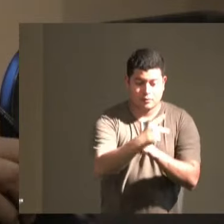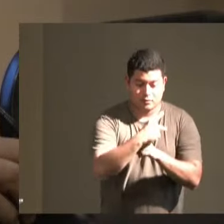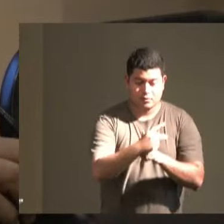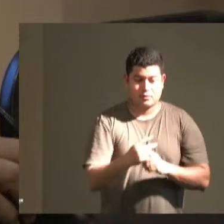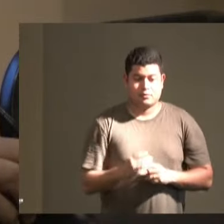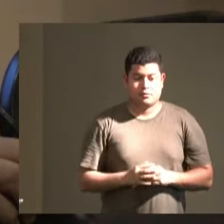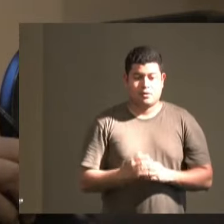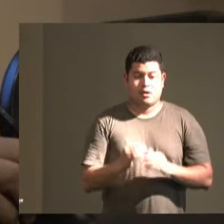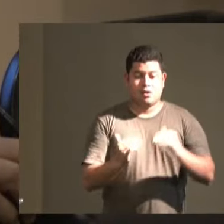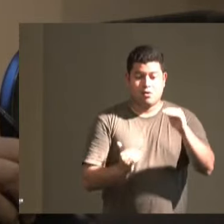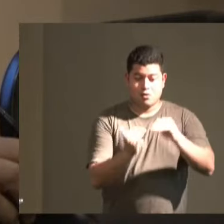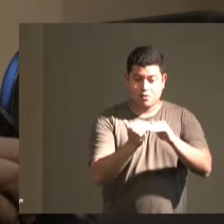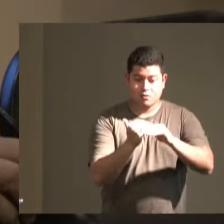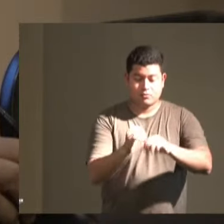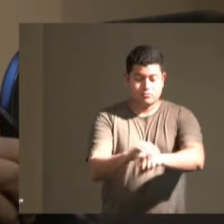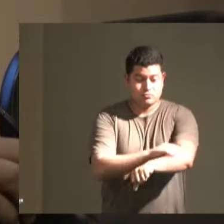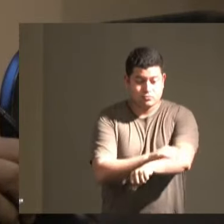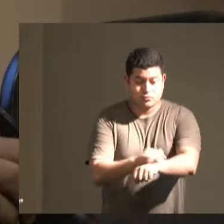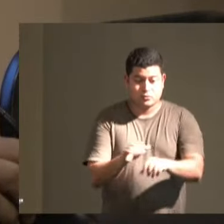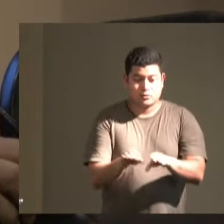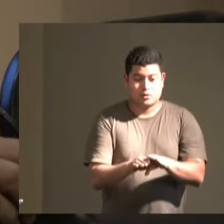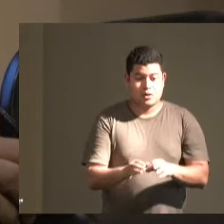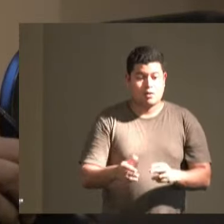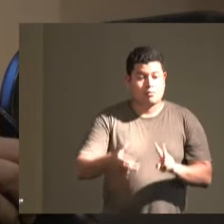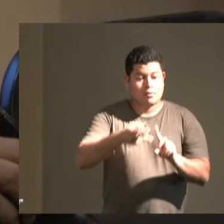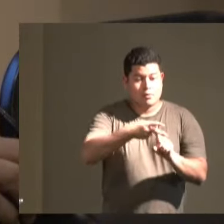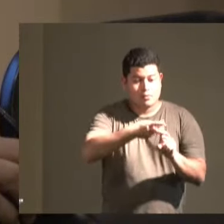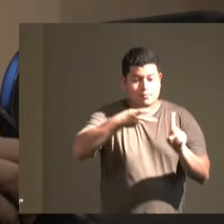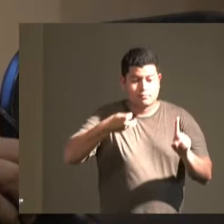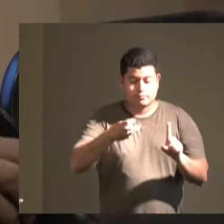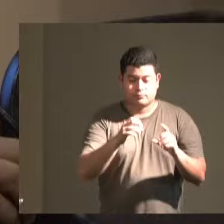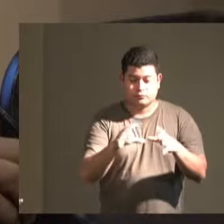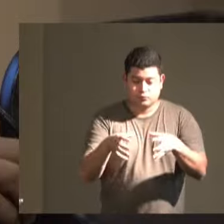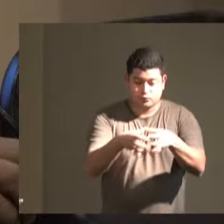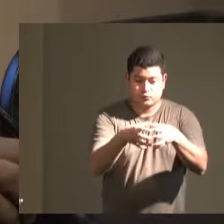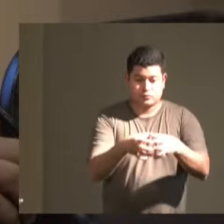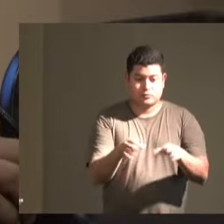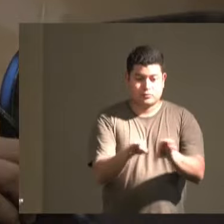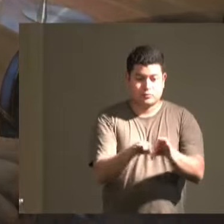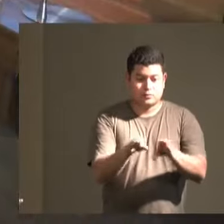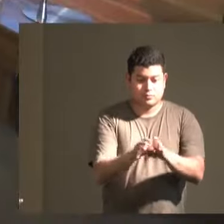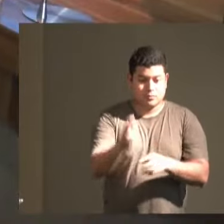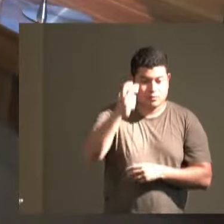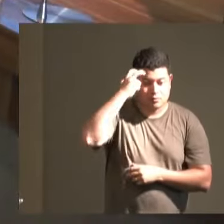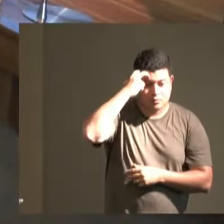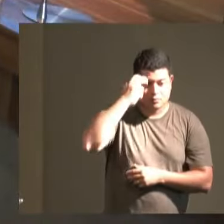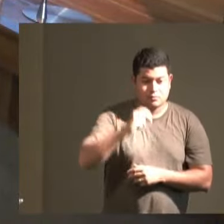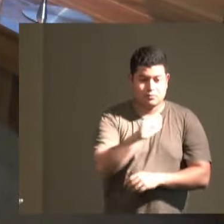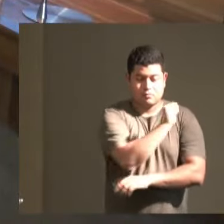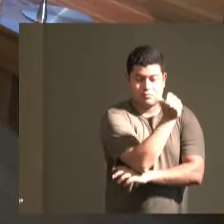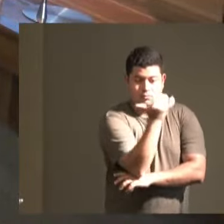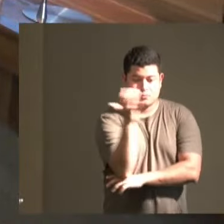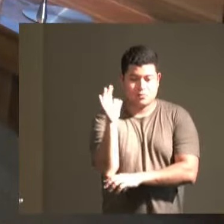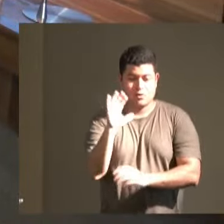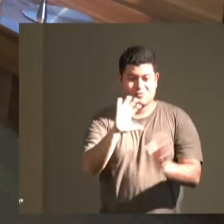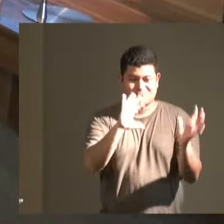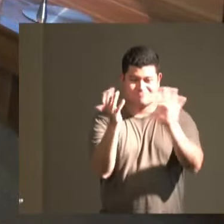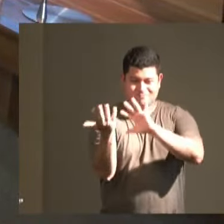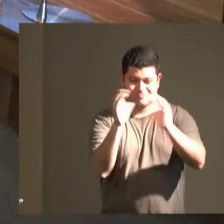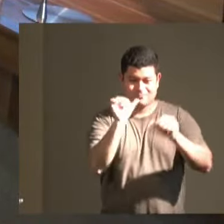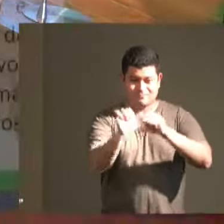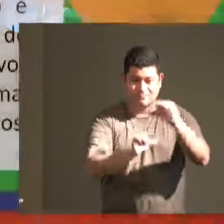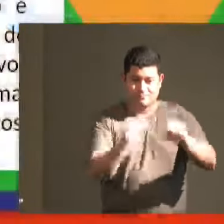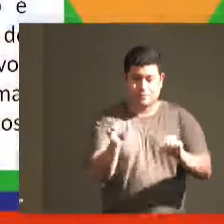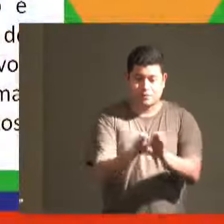Ministério da Igualdade Racial, Ministério dos Povos Indígenas, Ministério da Cultura, Ministério do Meio Ambiente e Mudança do Clima, Ministério da Integração